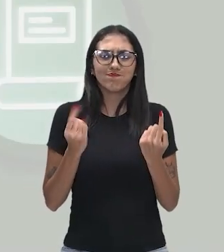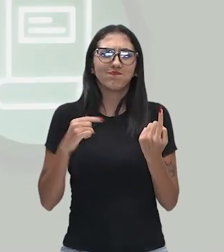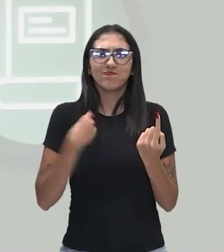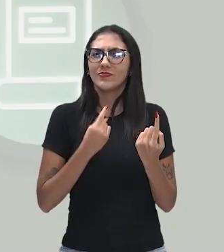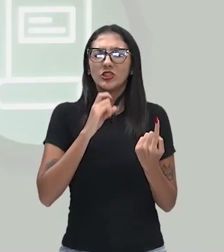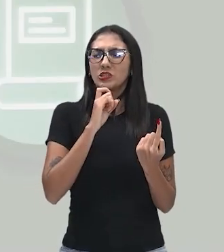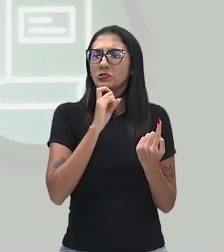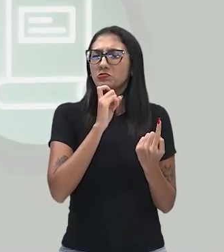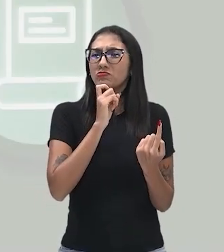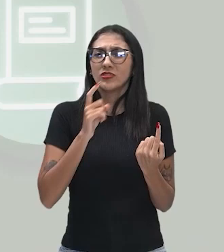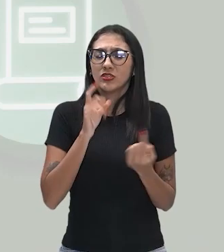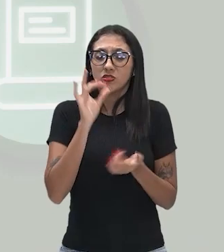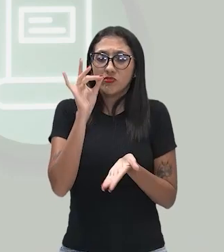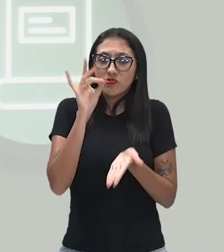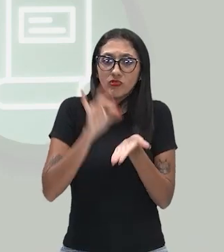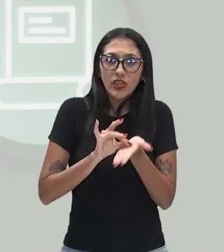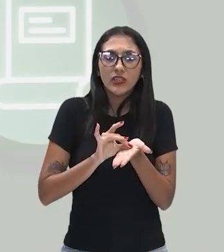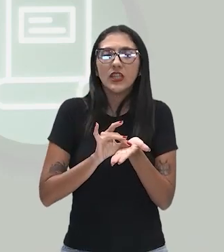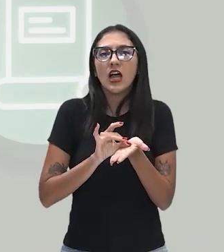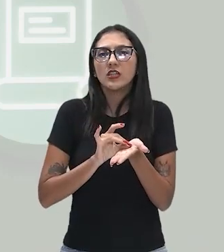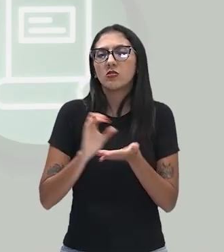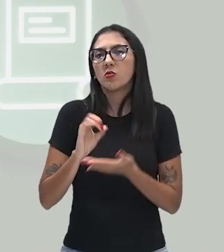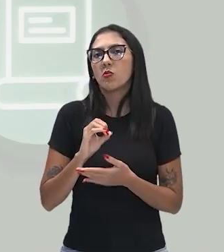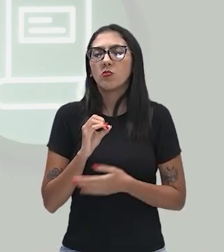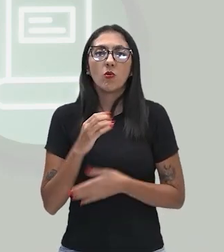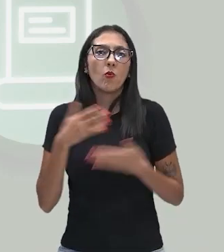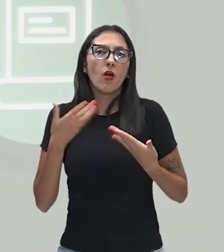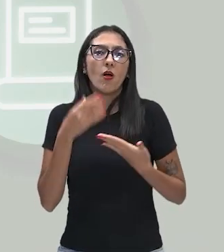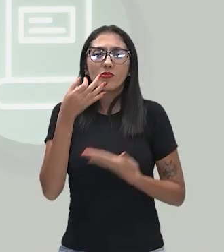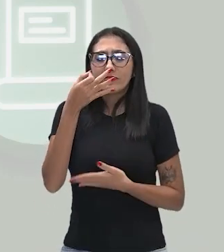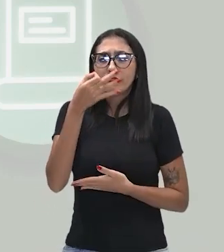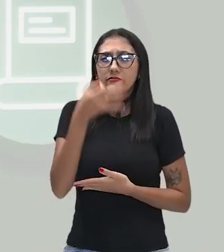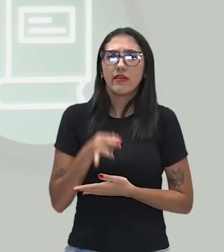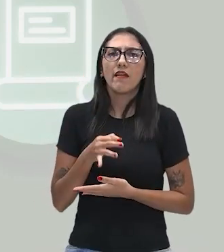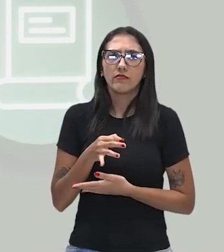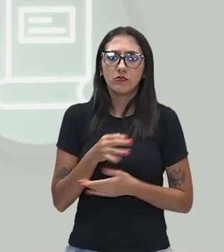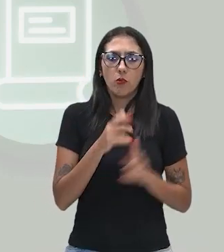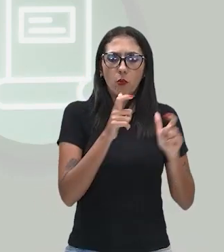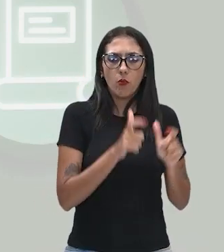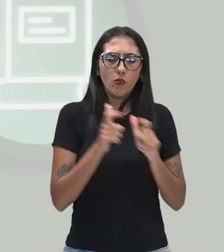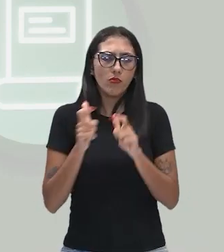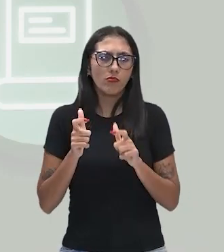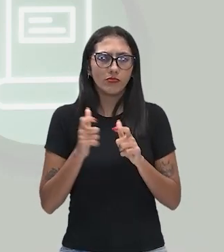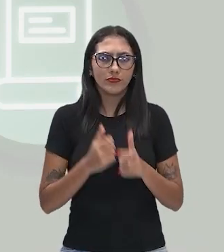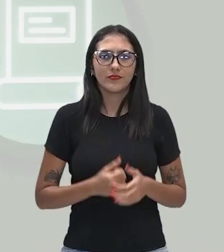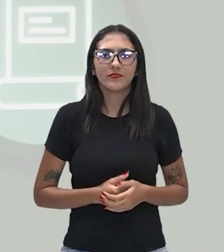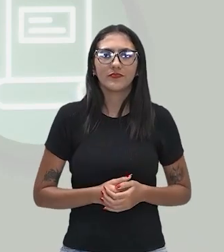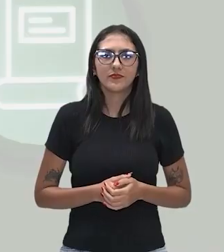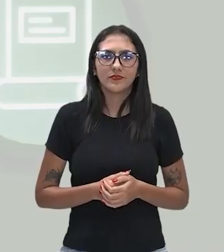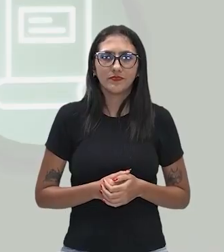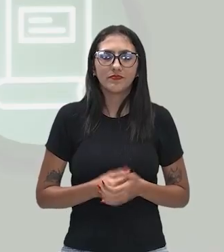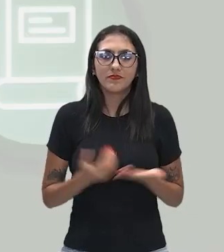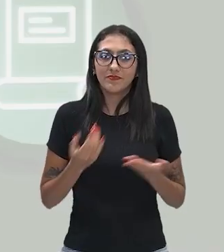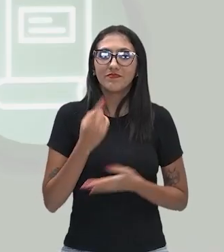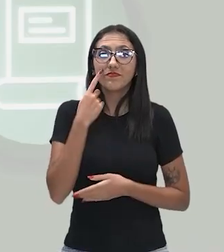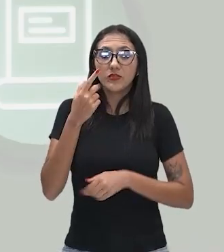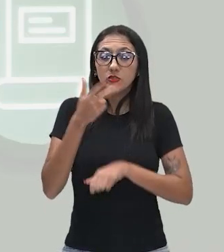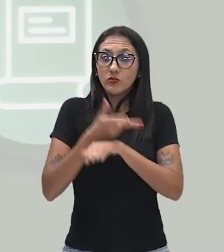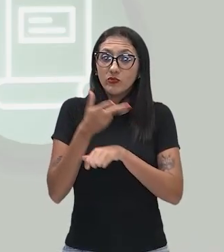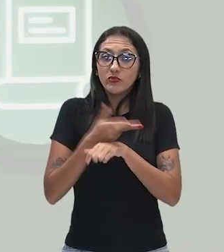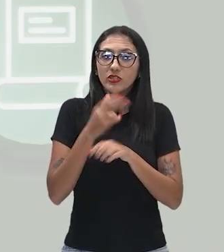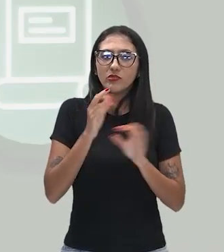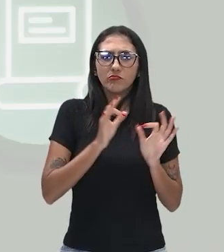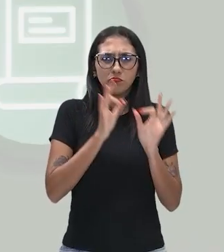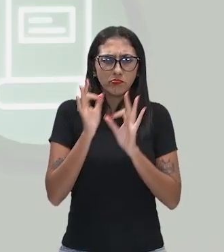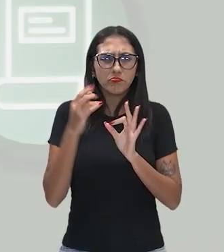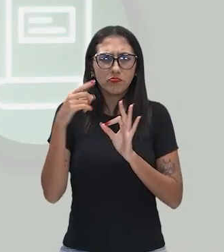com certeza qual é a posição desse elétron, tá, pessoal? E para tu entender melhor, eu trouxe uma animação aqui para te dar só uma olhada